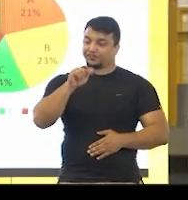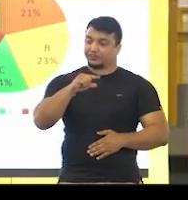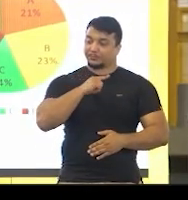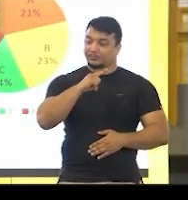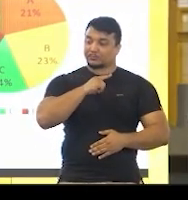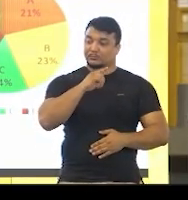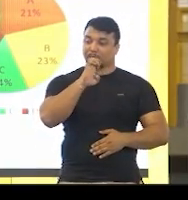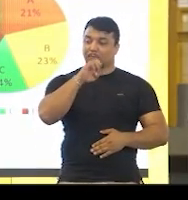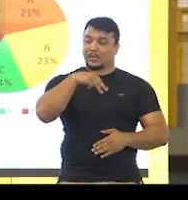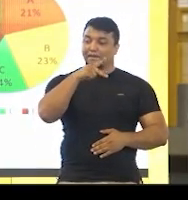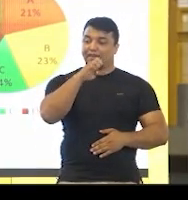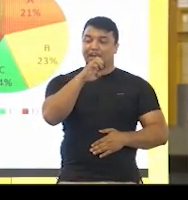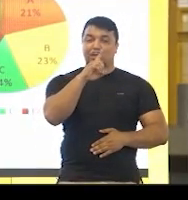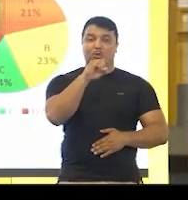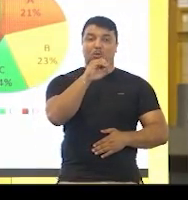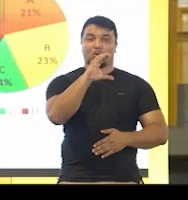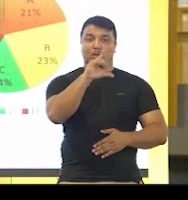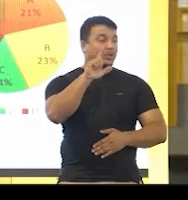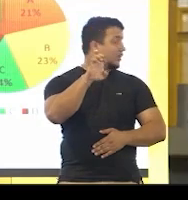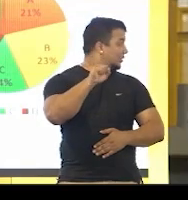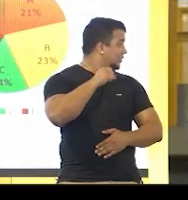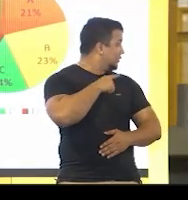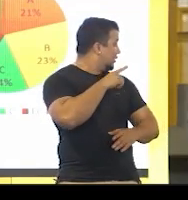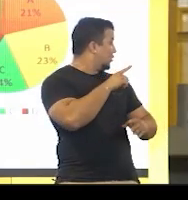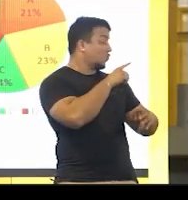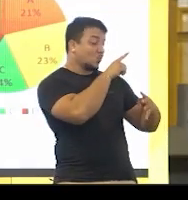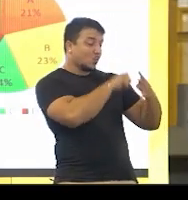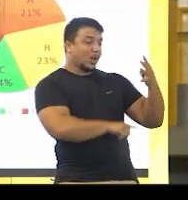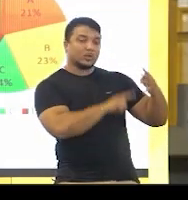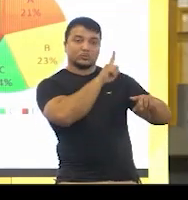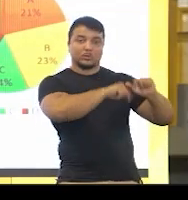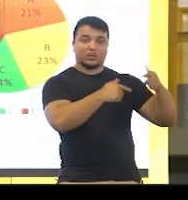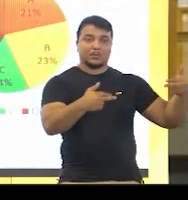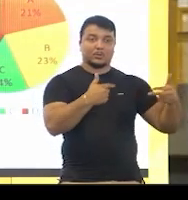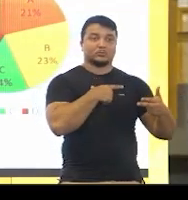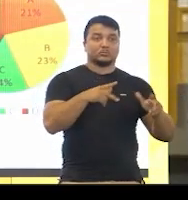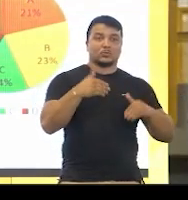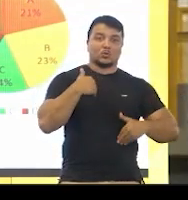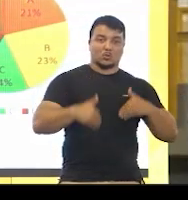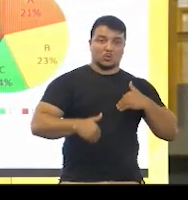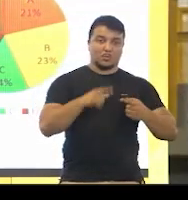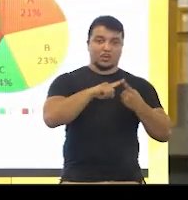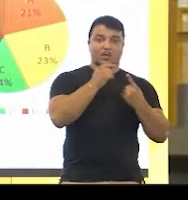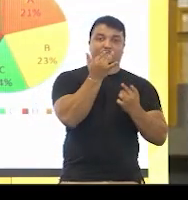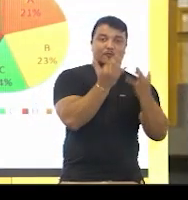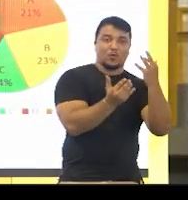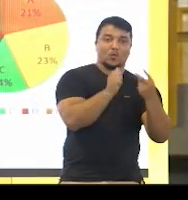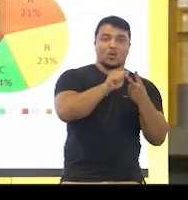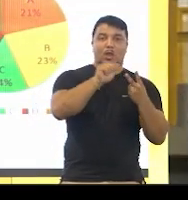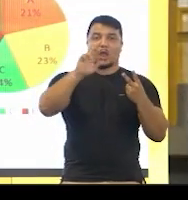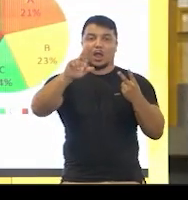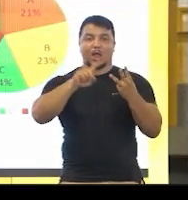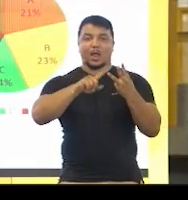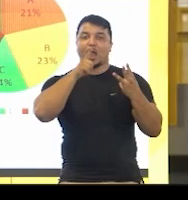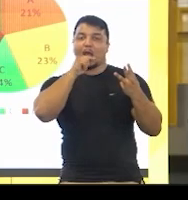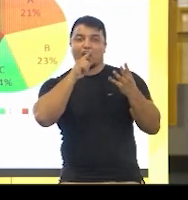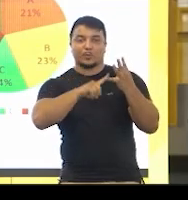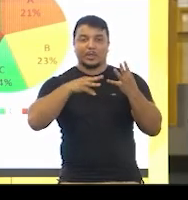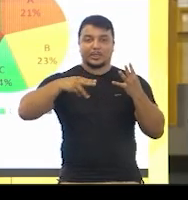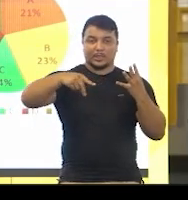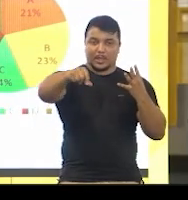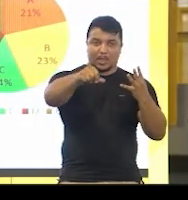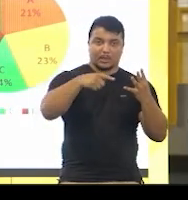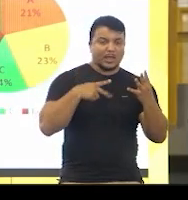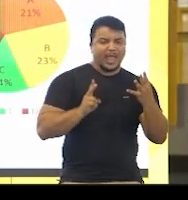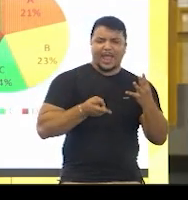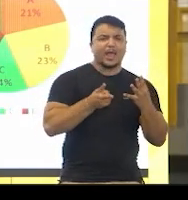Empédocles estabelece 4 elementos corporais: fogo, ar, água e terra, que